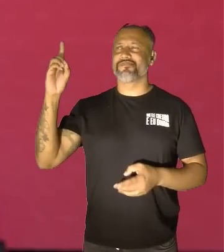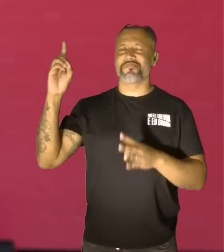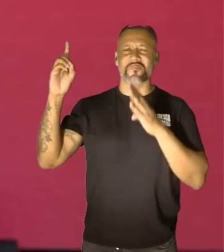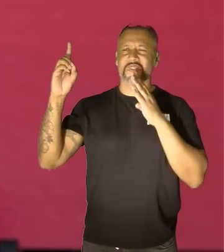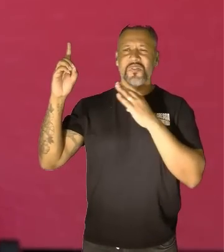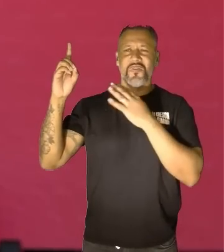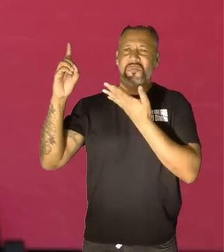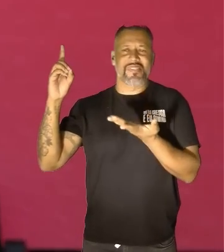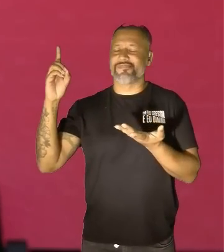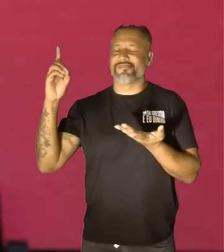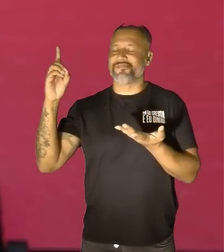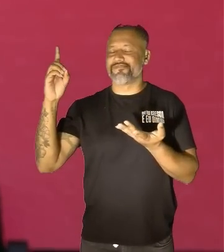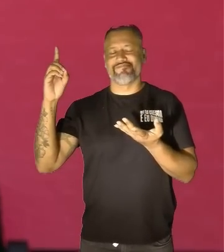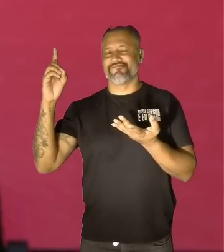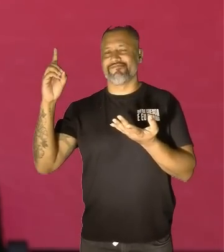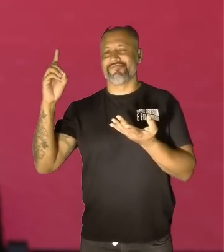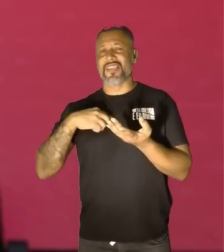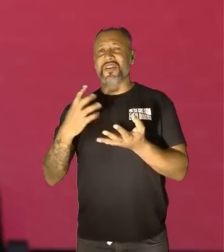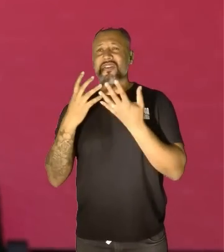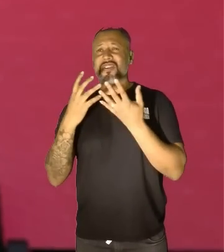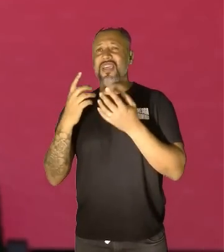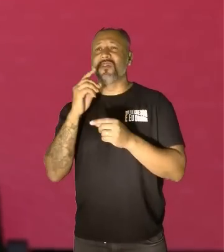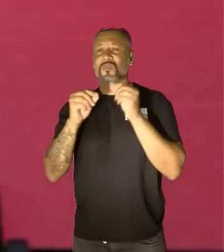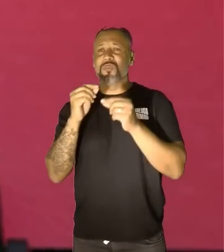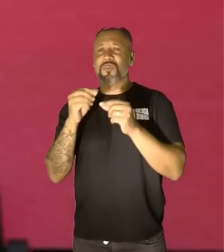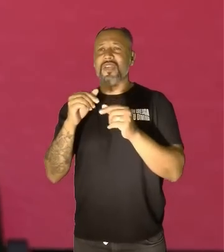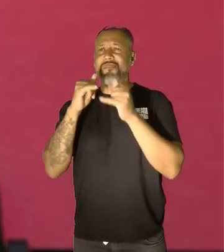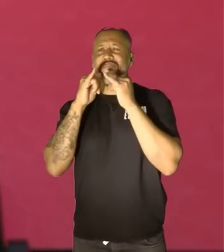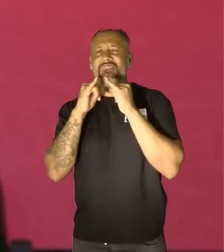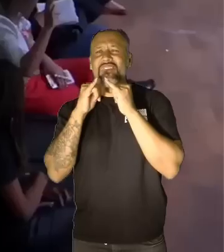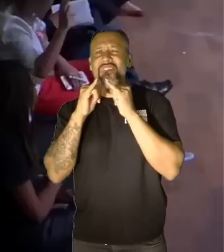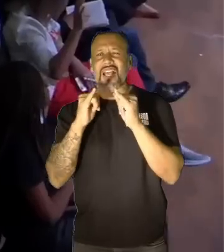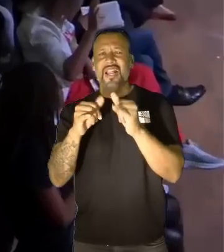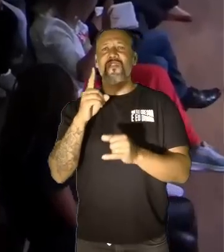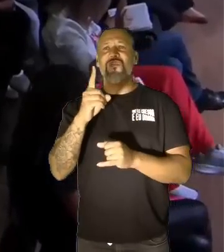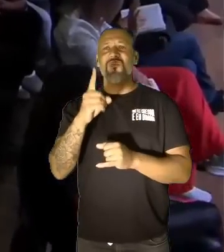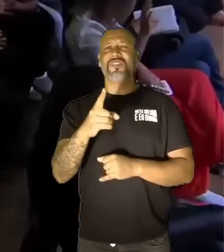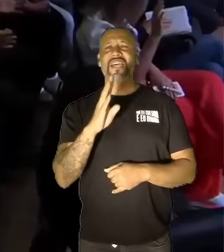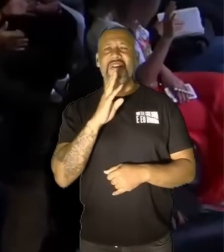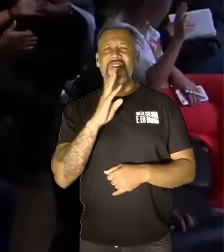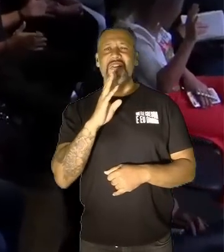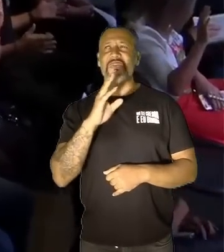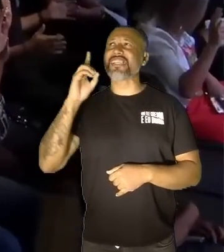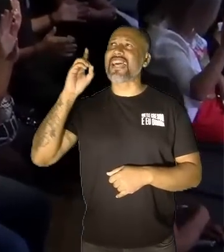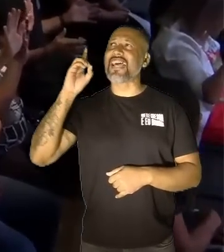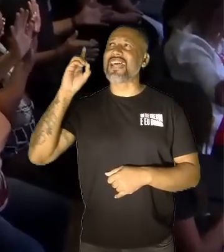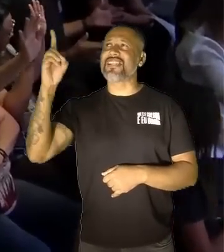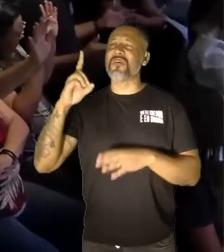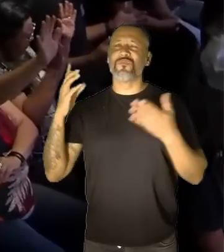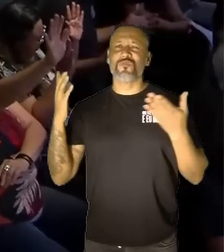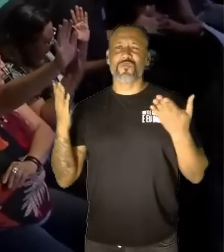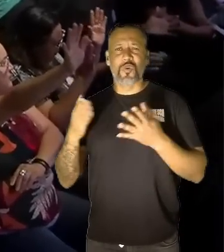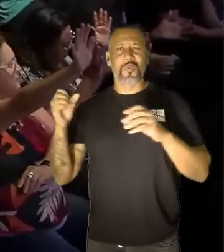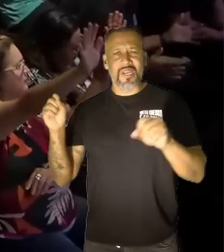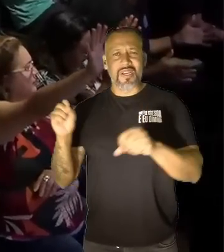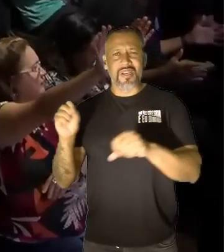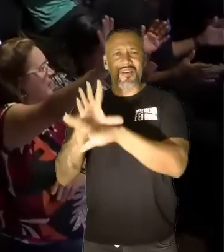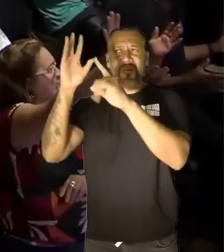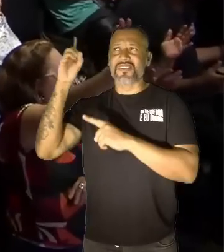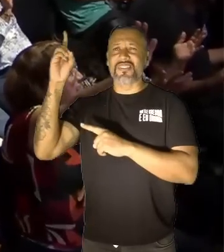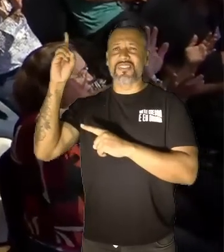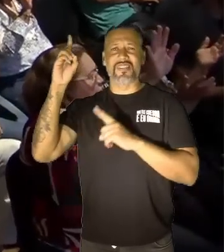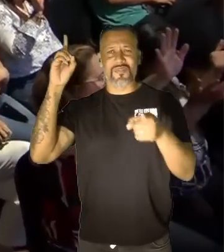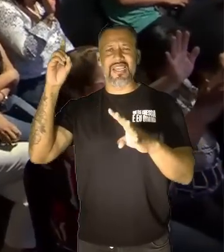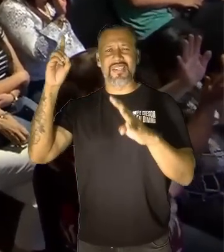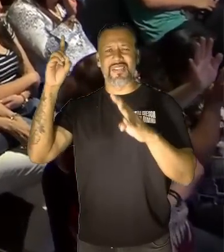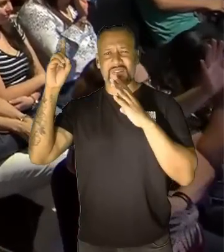Jesus um tempo de intimidade com Deus a partir de hoje. Eu quero declarar que você vai conhecer o que é a glória de Deus, não só aqui dentro da igreja, mas na